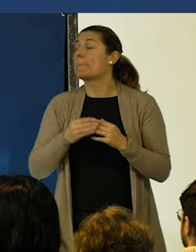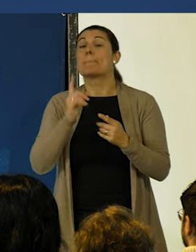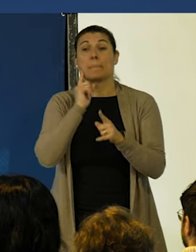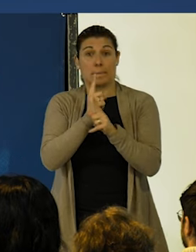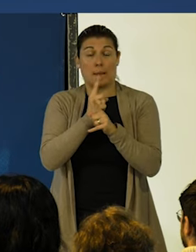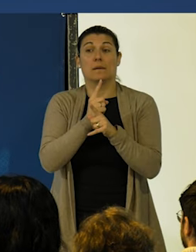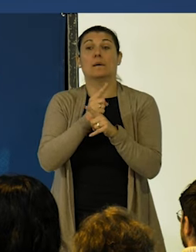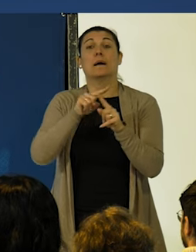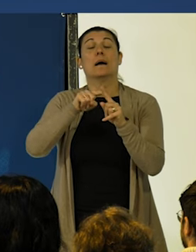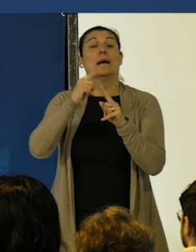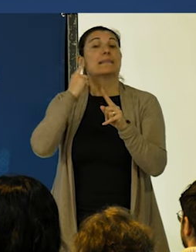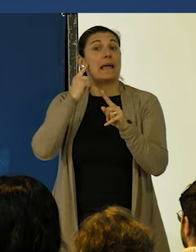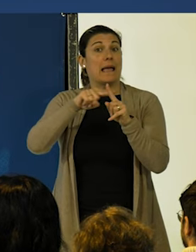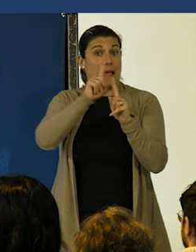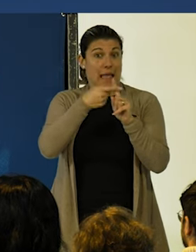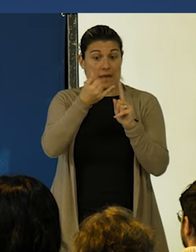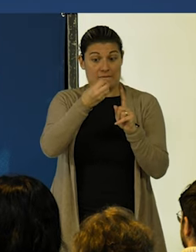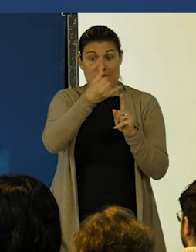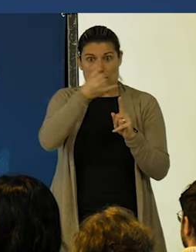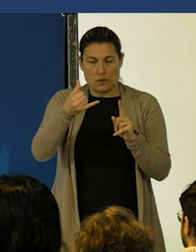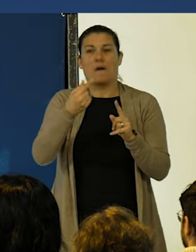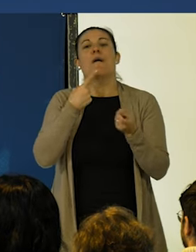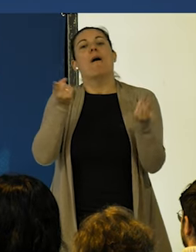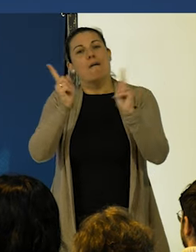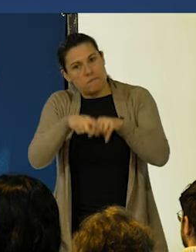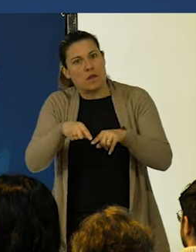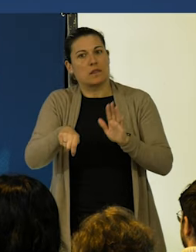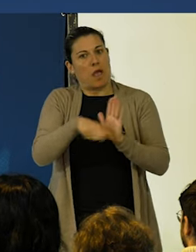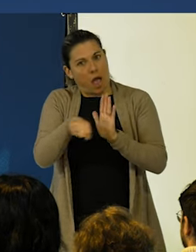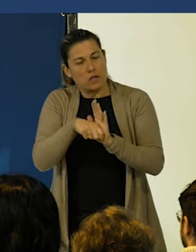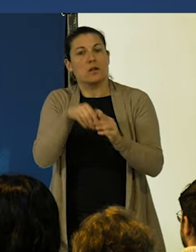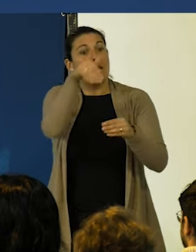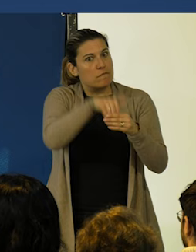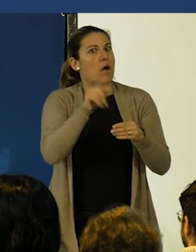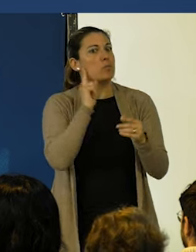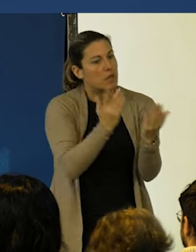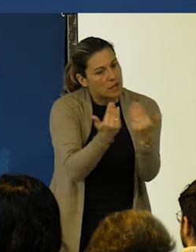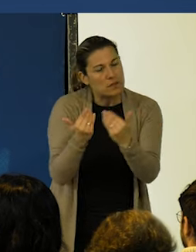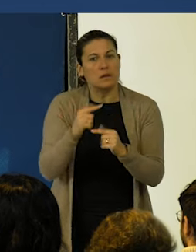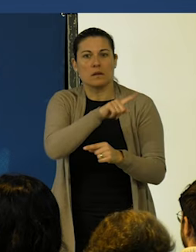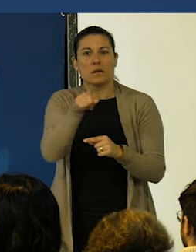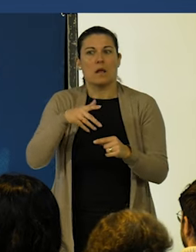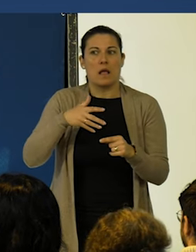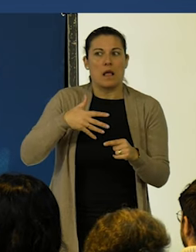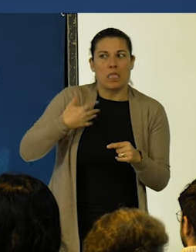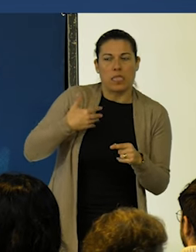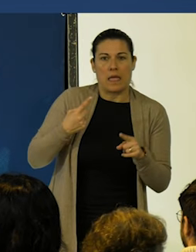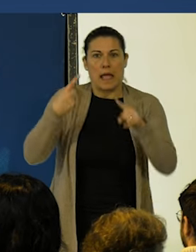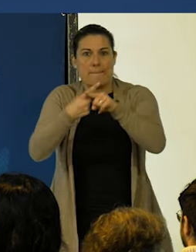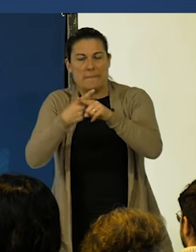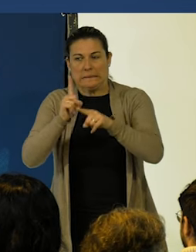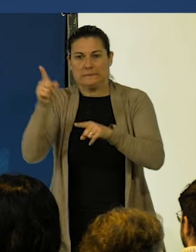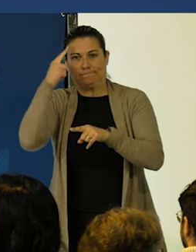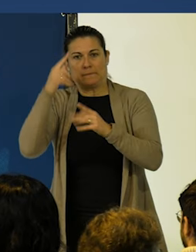quando chegámos a 2022, voltou a mesma chantagem do voto útil. O medo do empate deu ao Partido Socialista uma